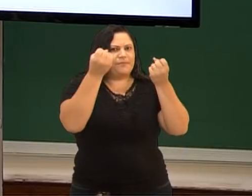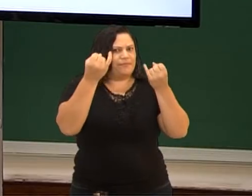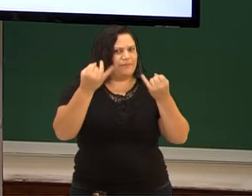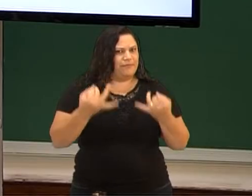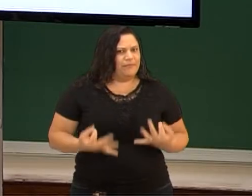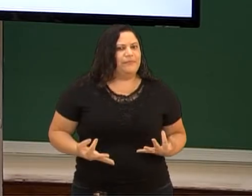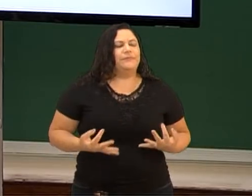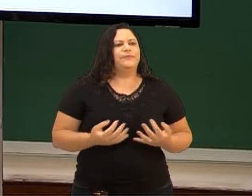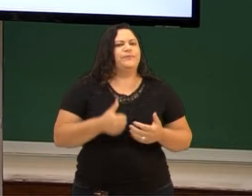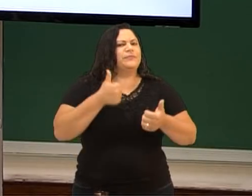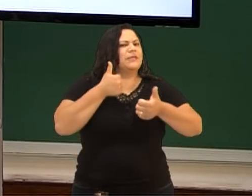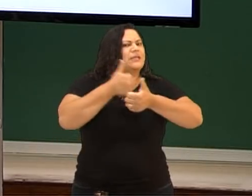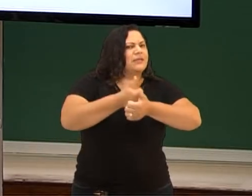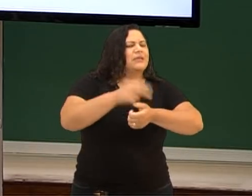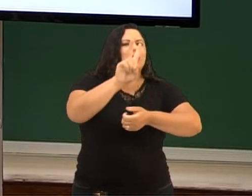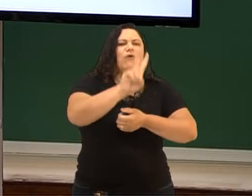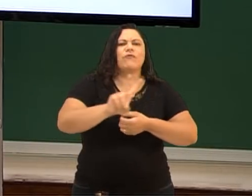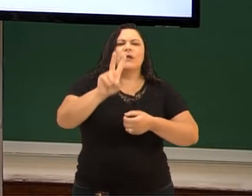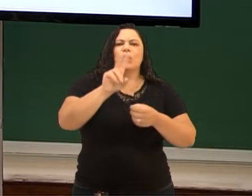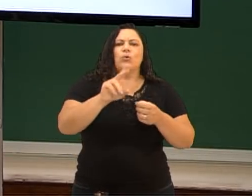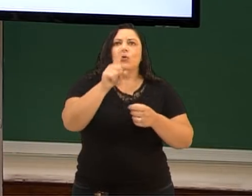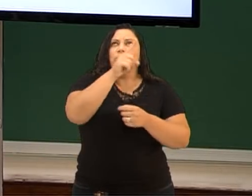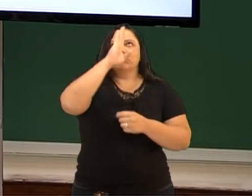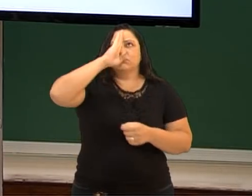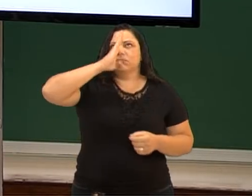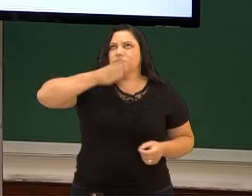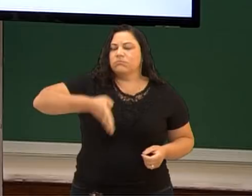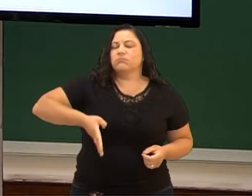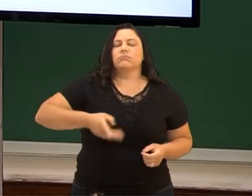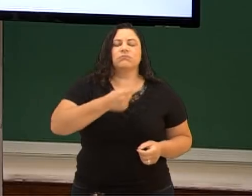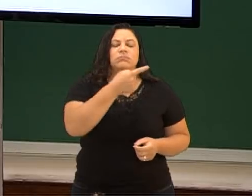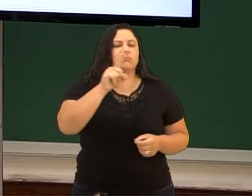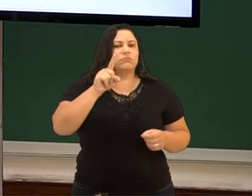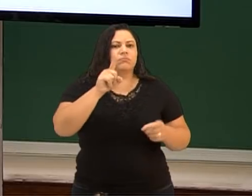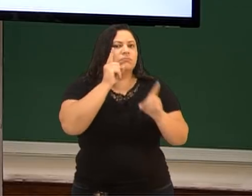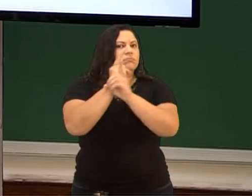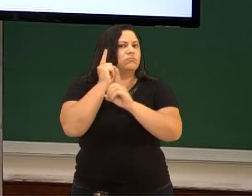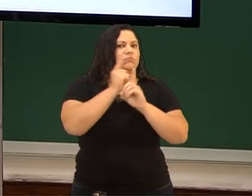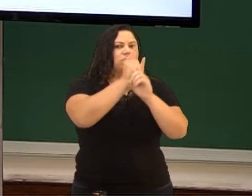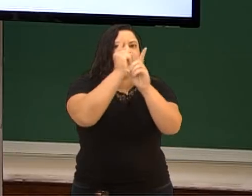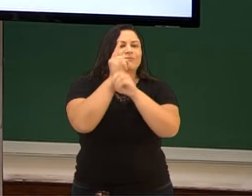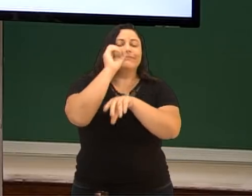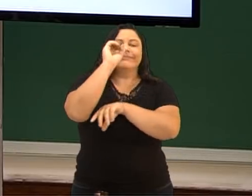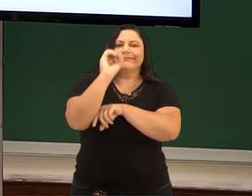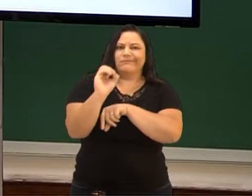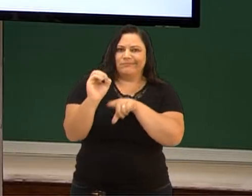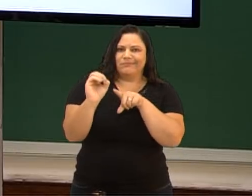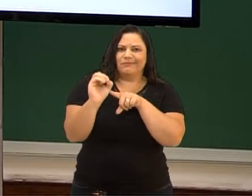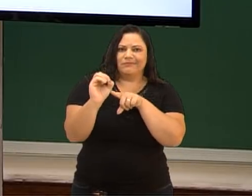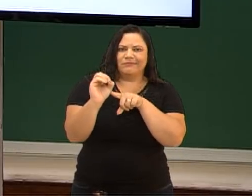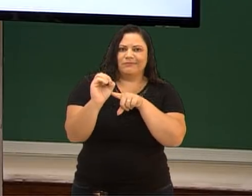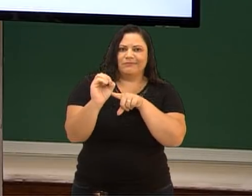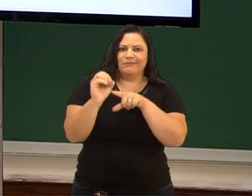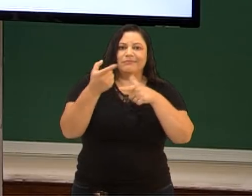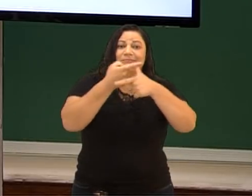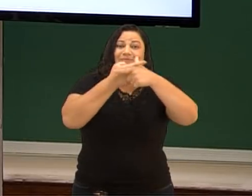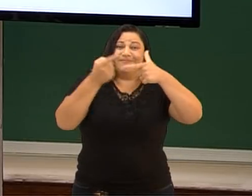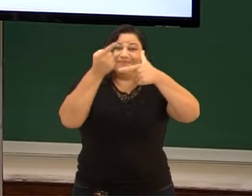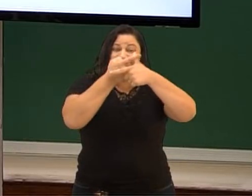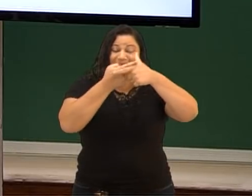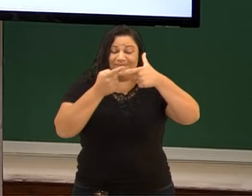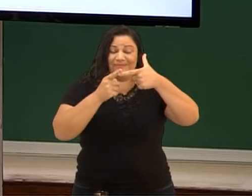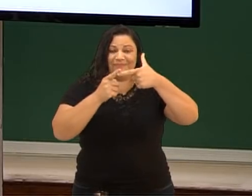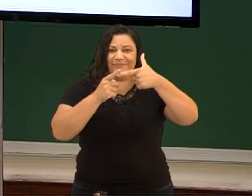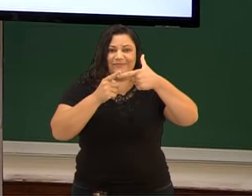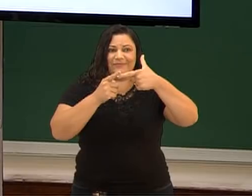valor aproximado, ele não é um valor exato, eu não encontrei um resto zero para ser uma divisão exata, certo?